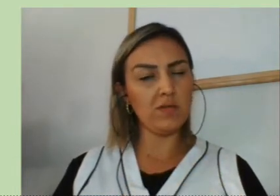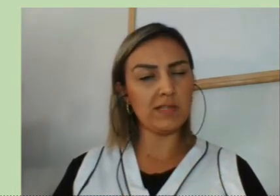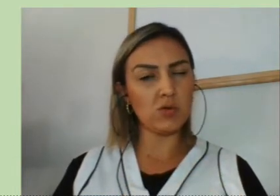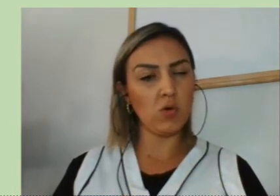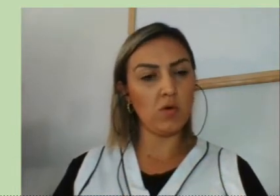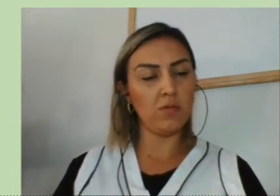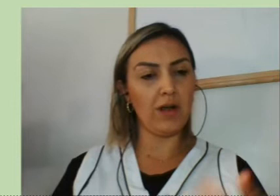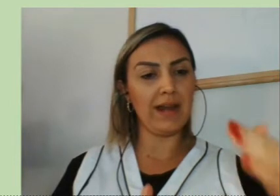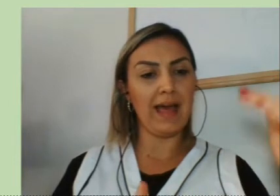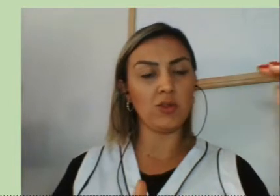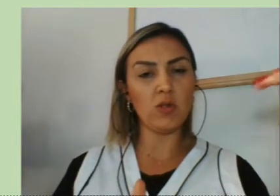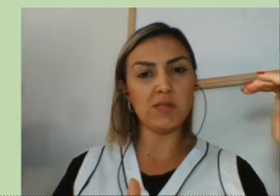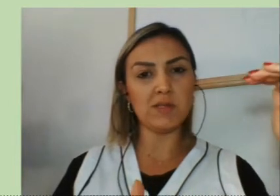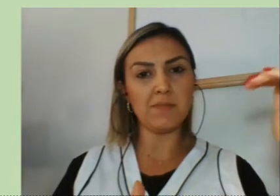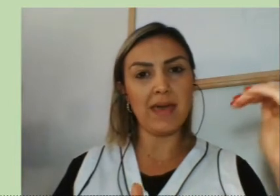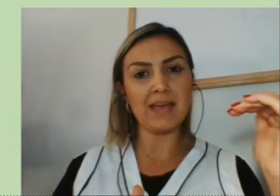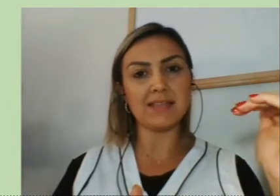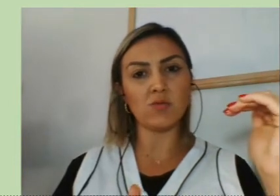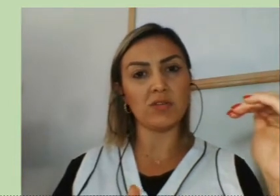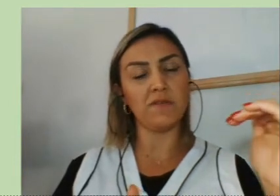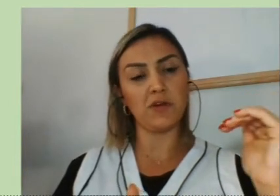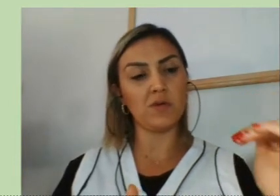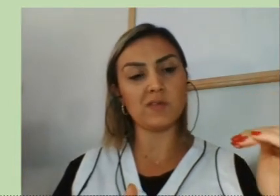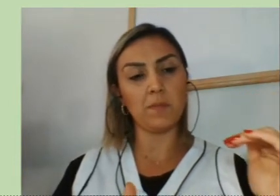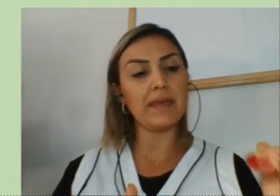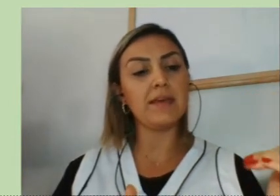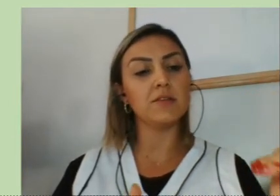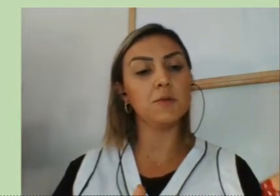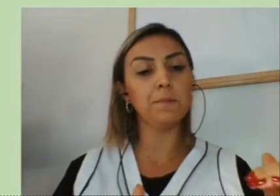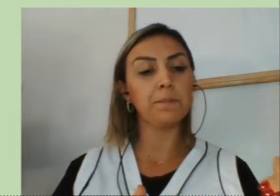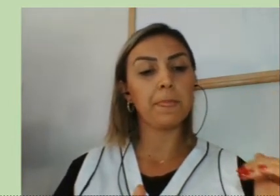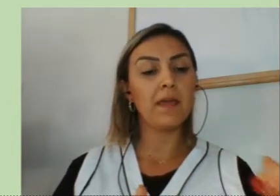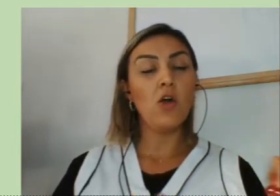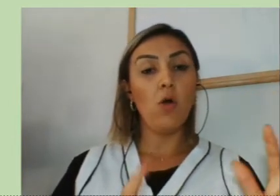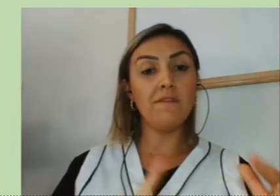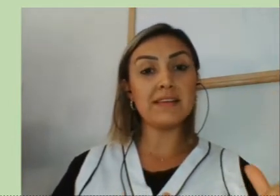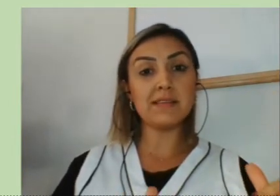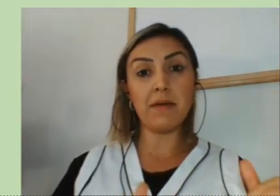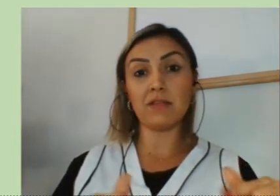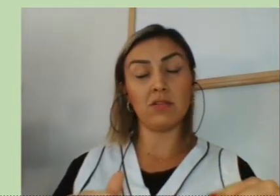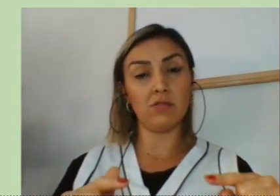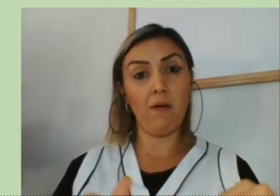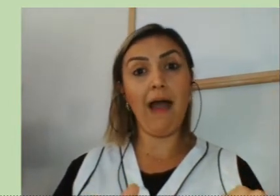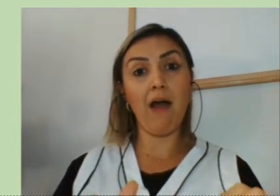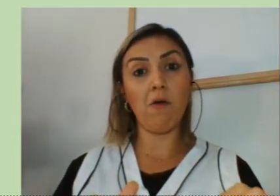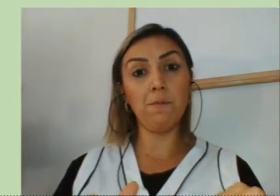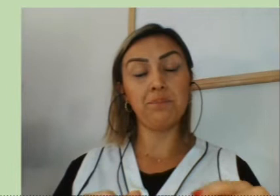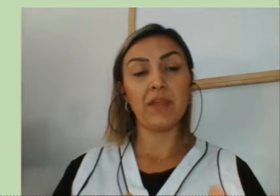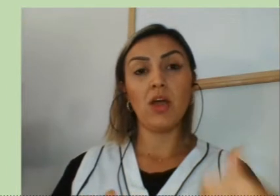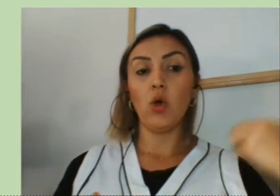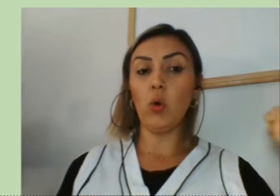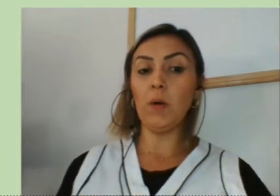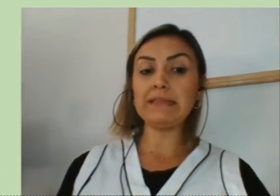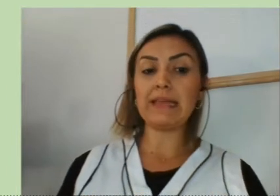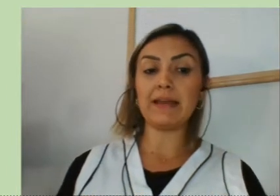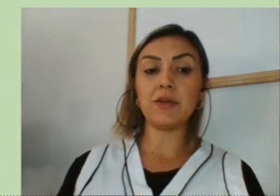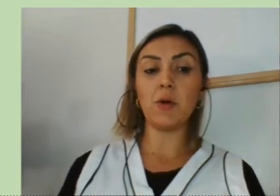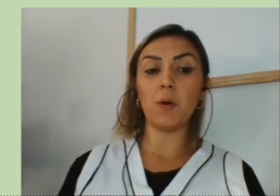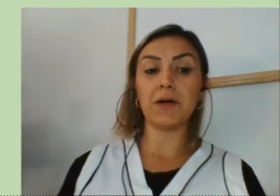de consumo, olha lá, todos os meses quando foi consumido, o vencimento atual,